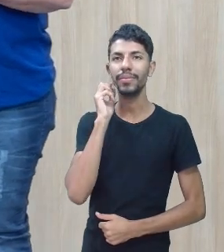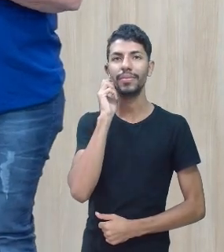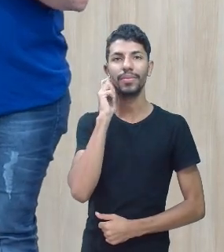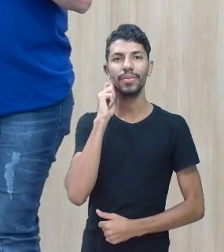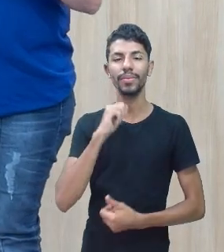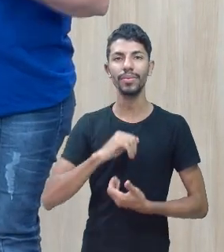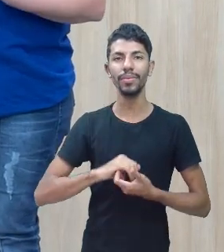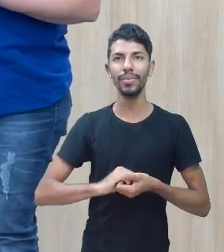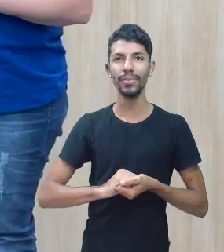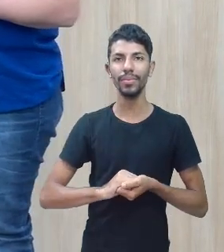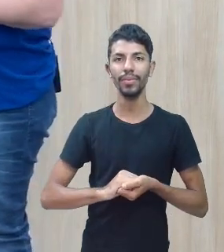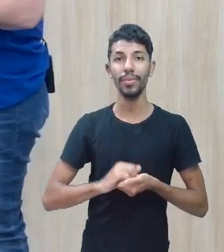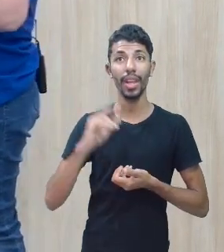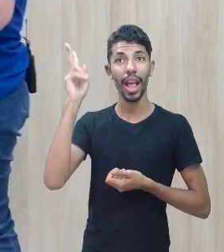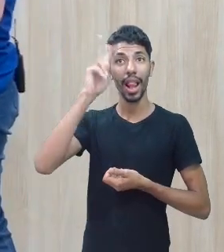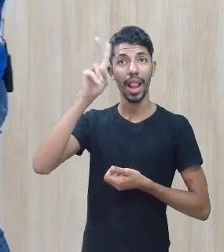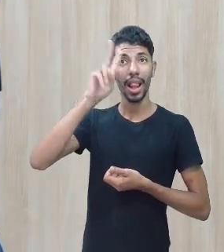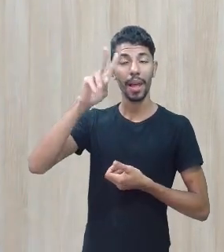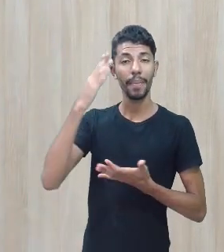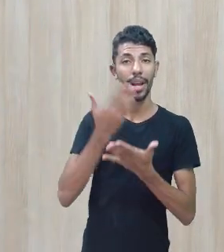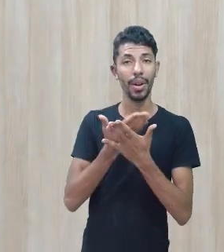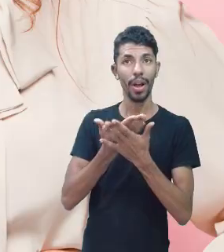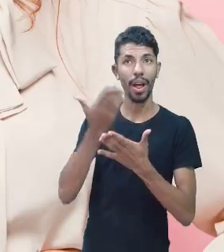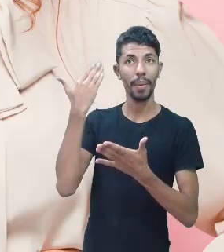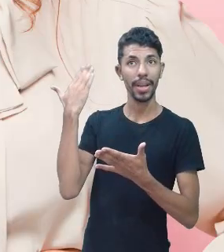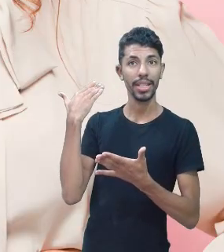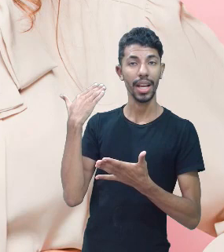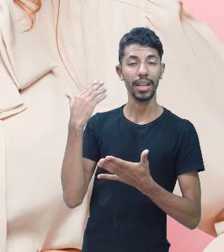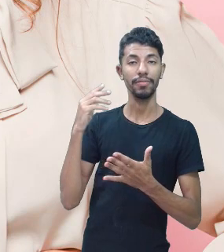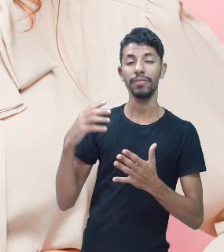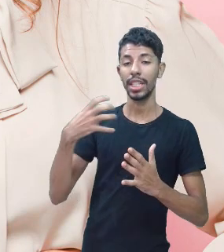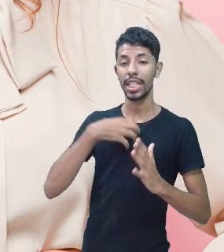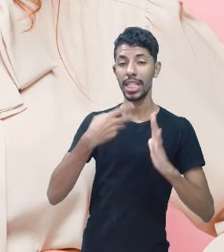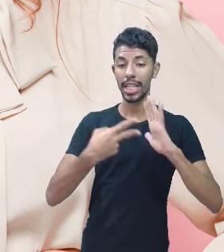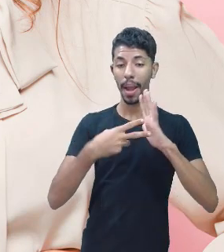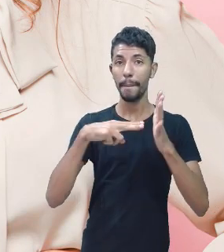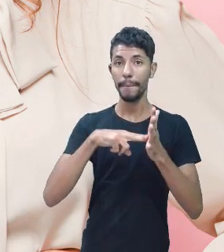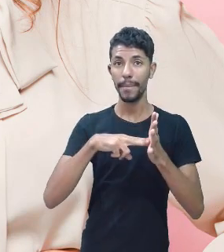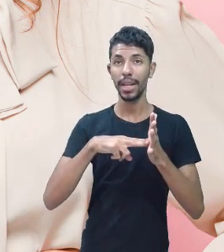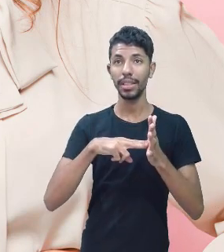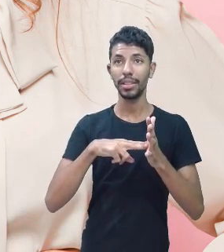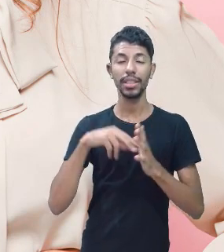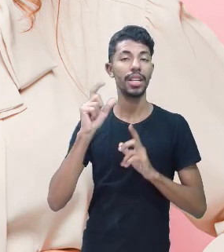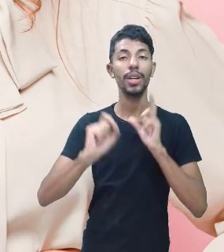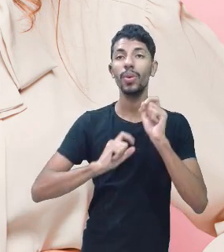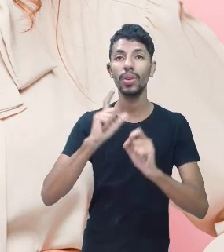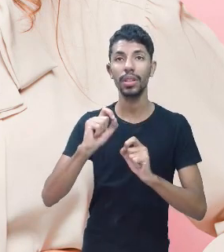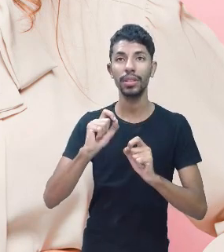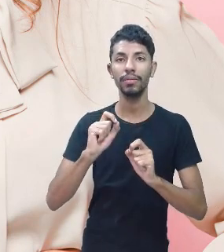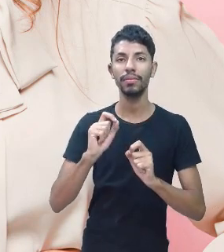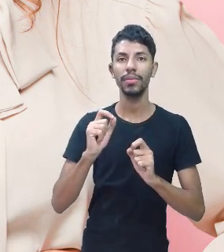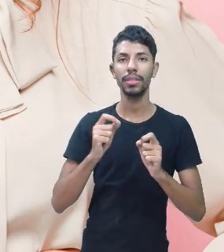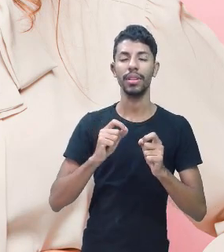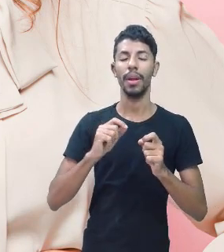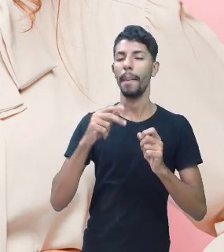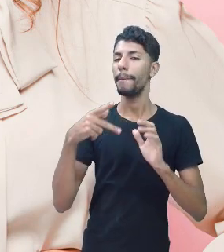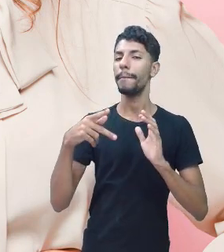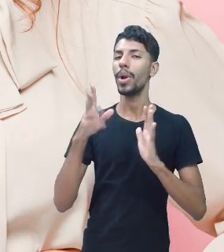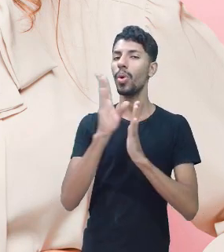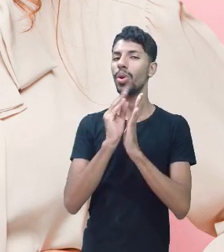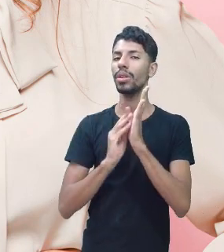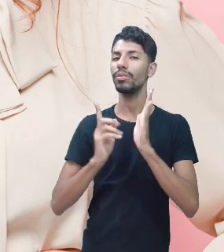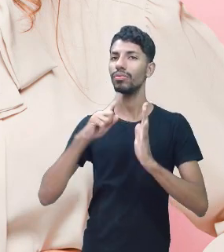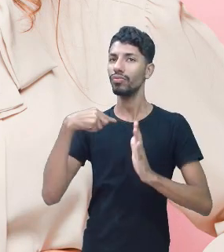Relembrando o que falamos na aula anterior, semântica é uma das partes do nosso conteúdo.